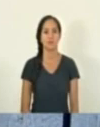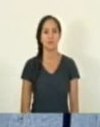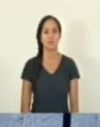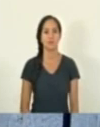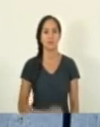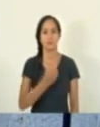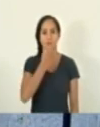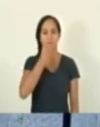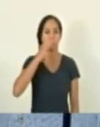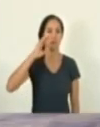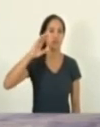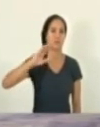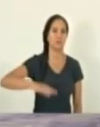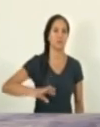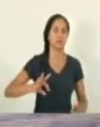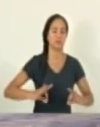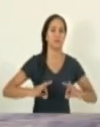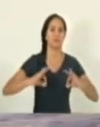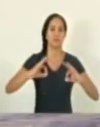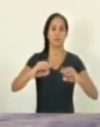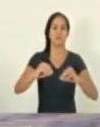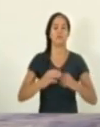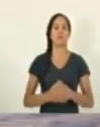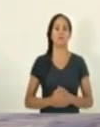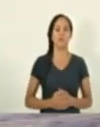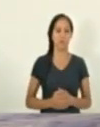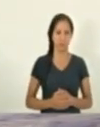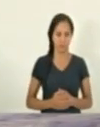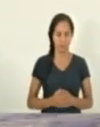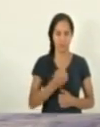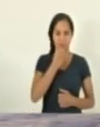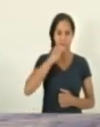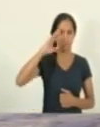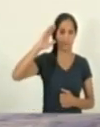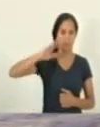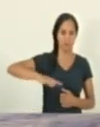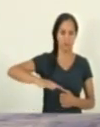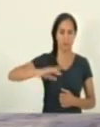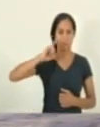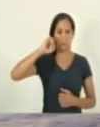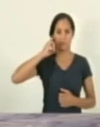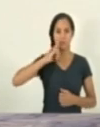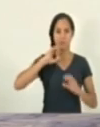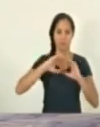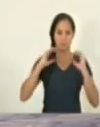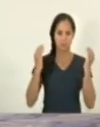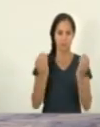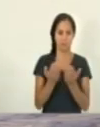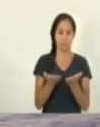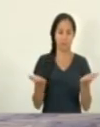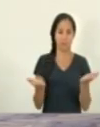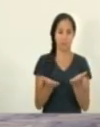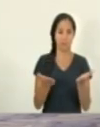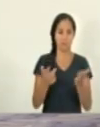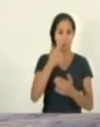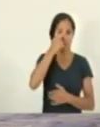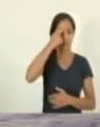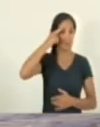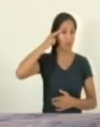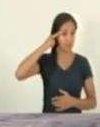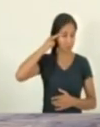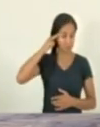Boa tarde a todos, dei boa tarde agora para a comunidade surda, agora a Gisele Fontes, que